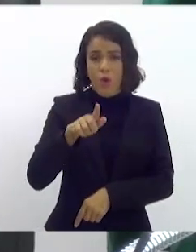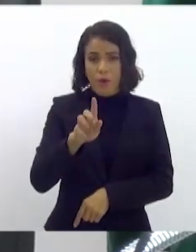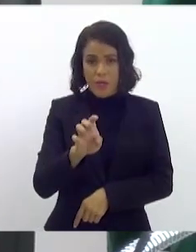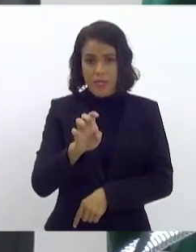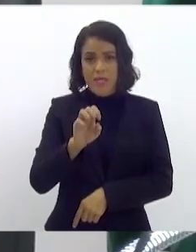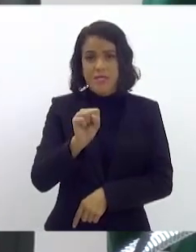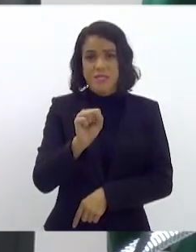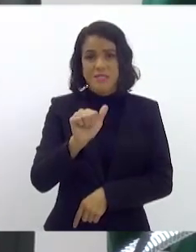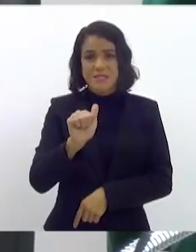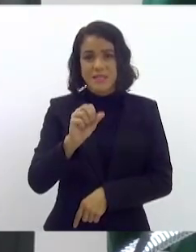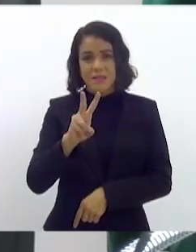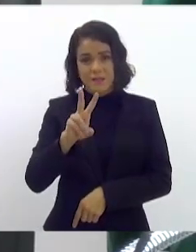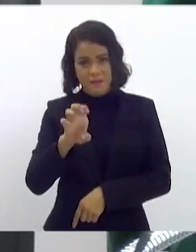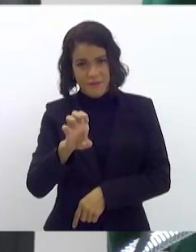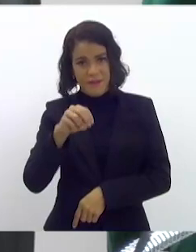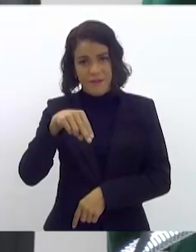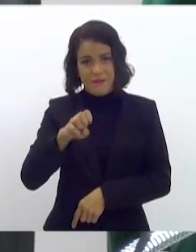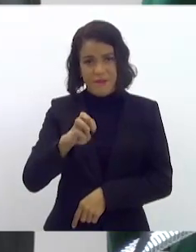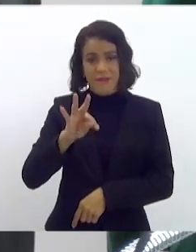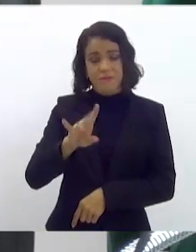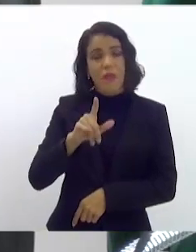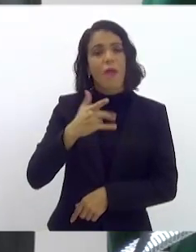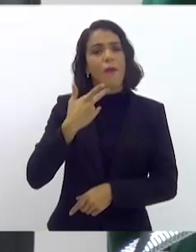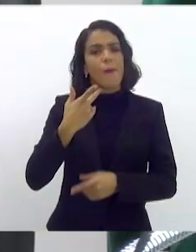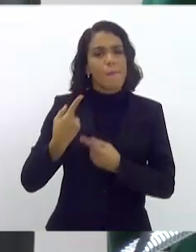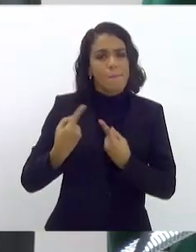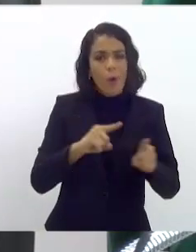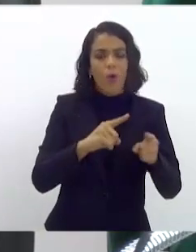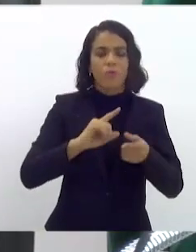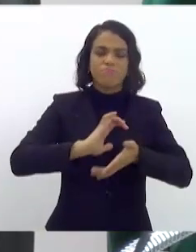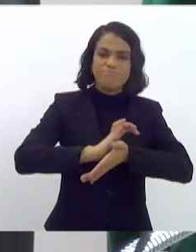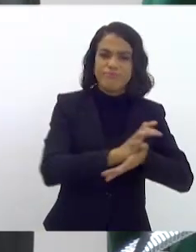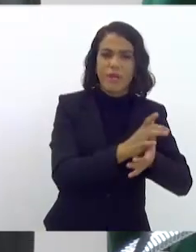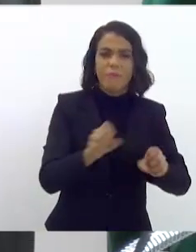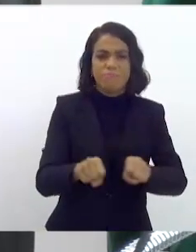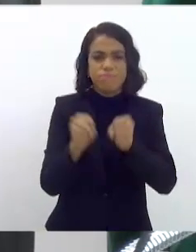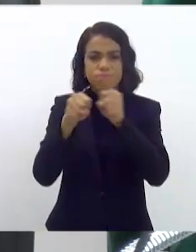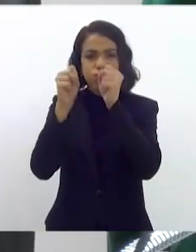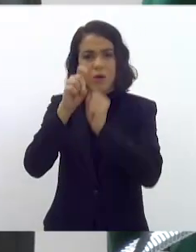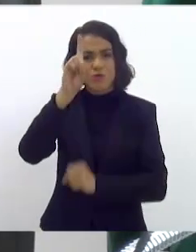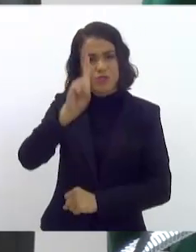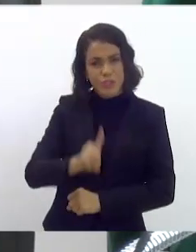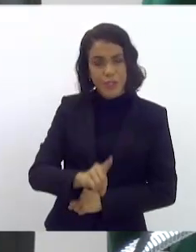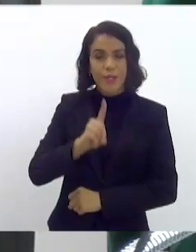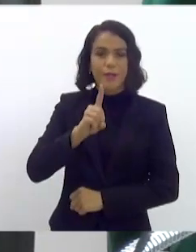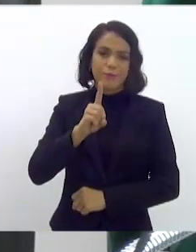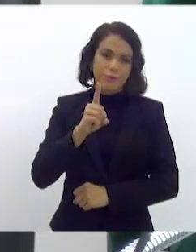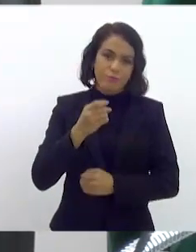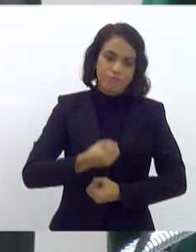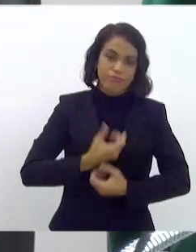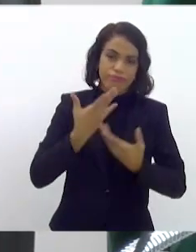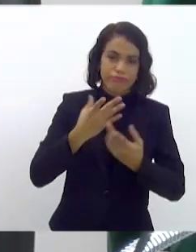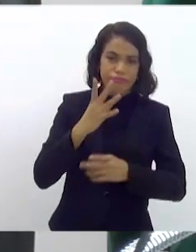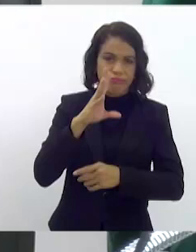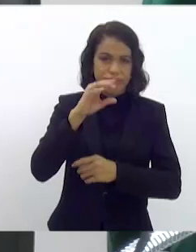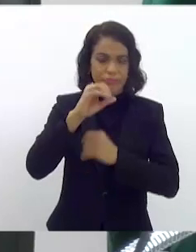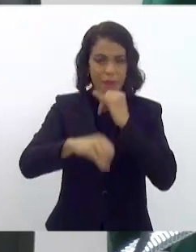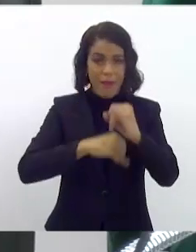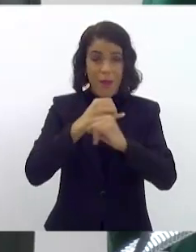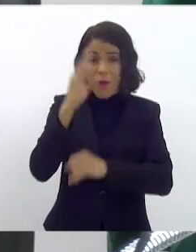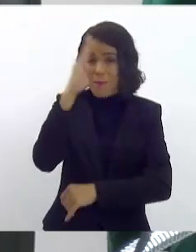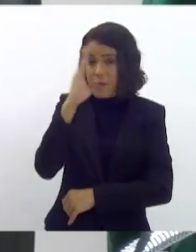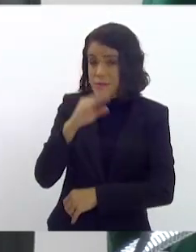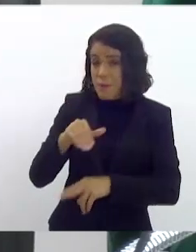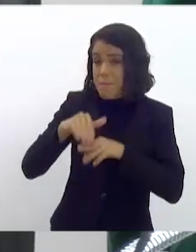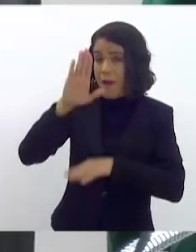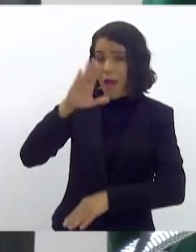entidade de referência nacional no enfrentamento aos crimes e violação aos direitos humanos na internet, o Brasil é um dos países que mais